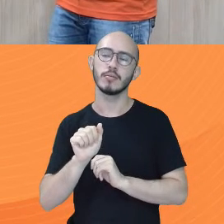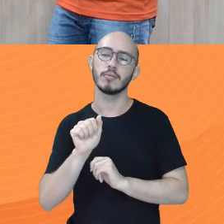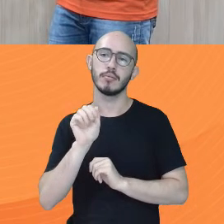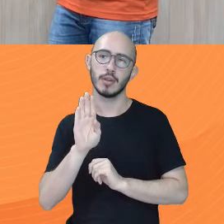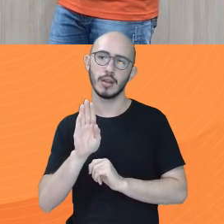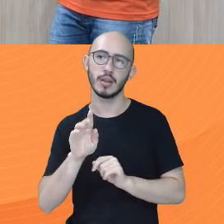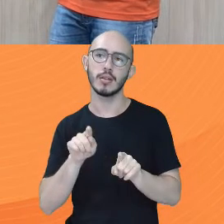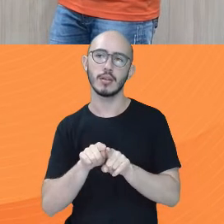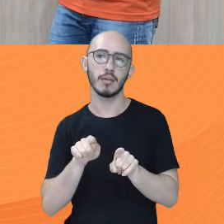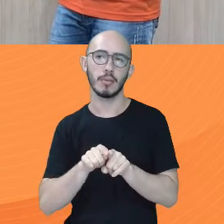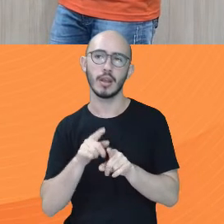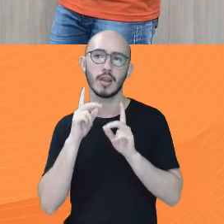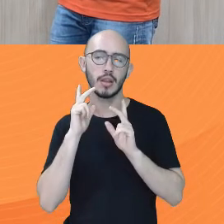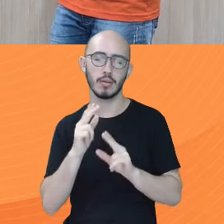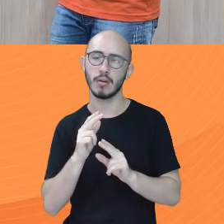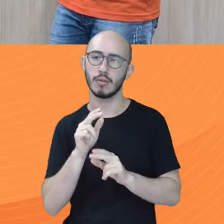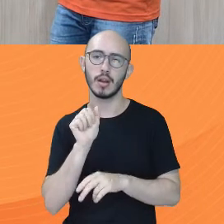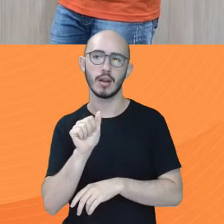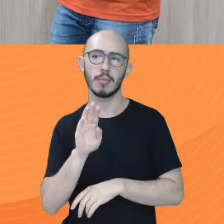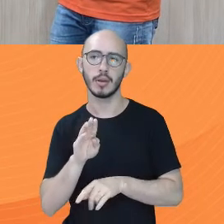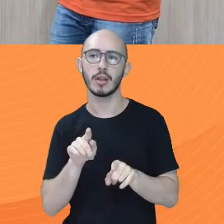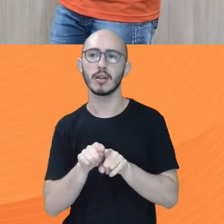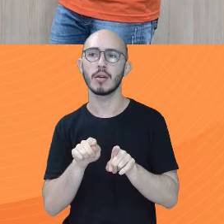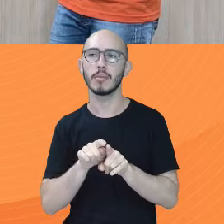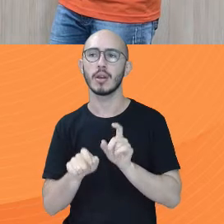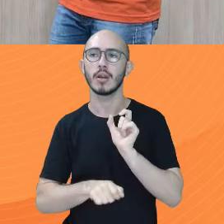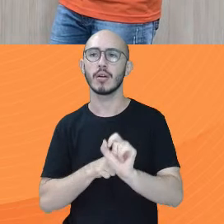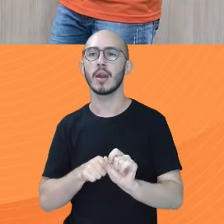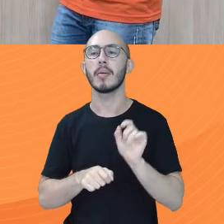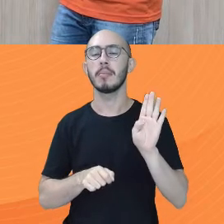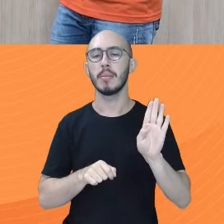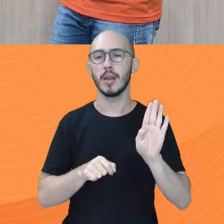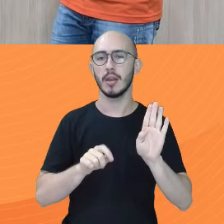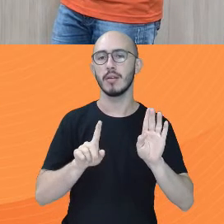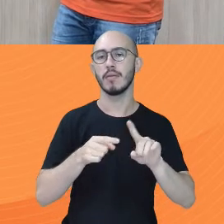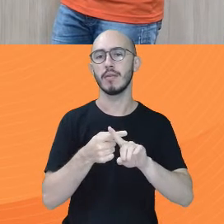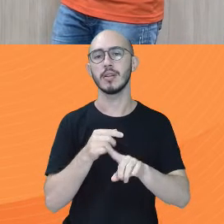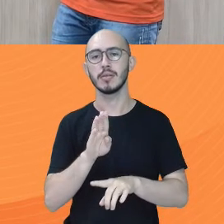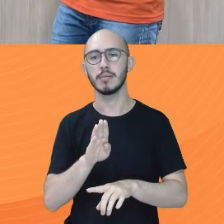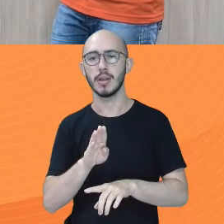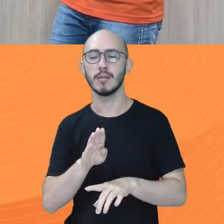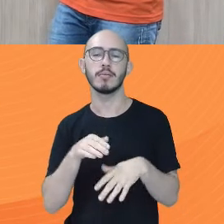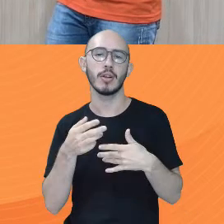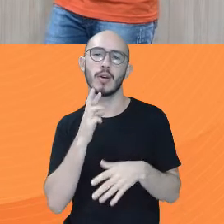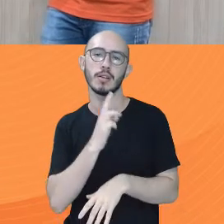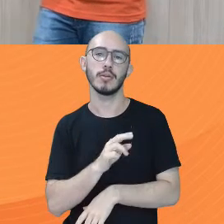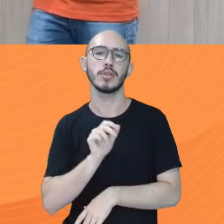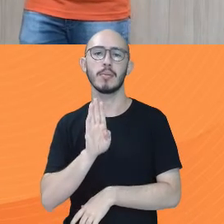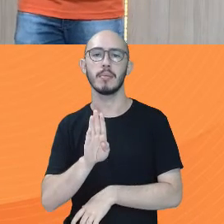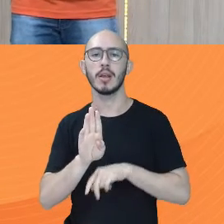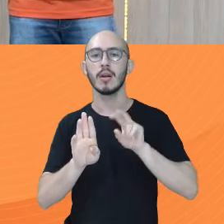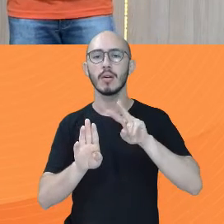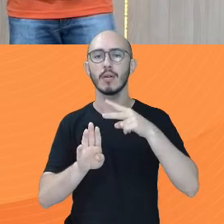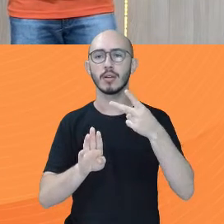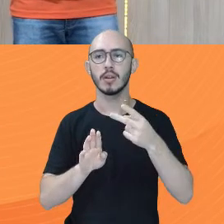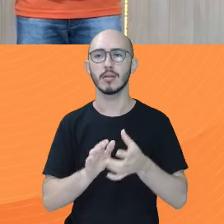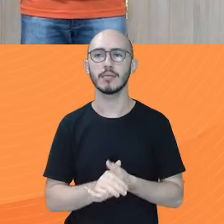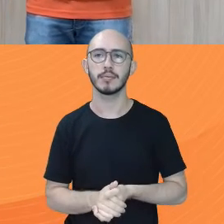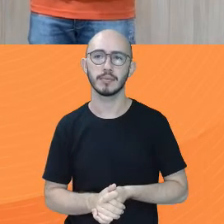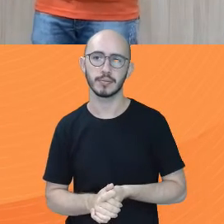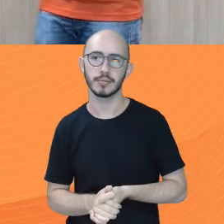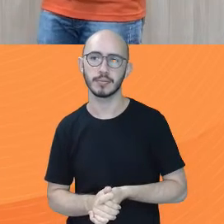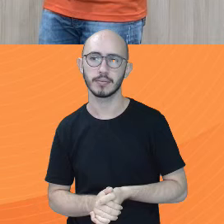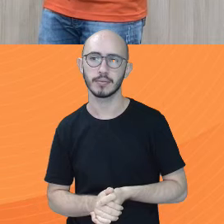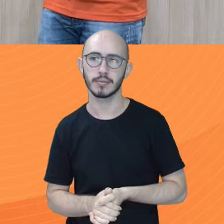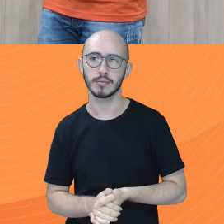dar o AB, e B vezes B vai dar B elevado ao quadrado. Então, ó, A mais B menos A mais